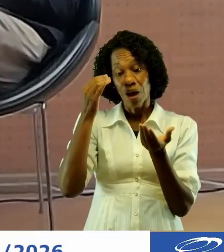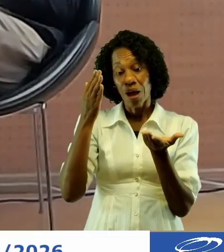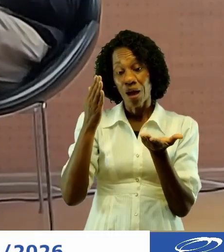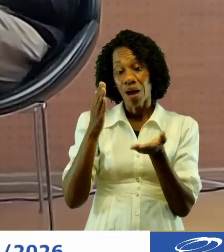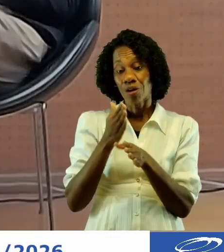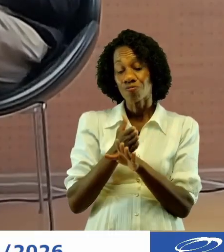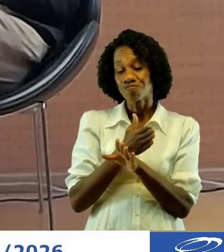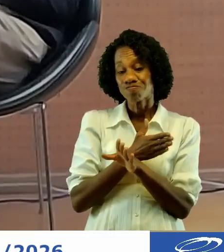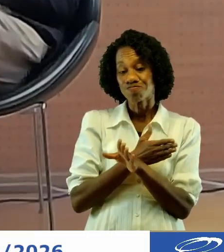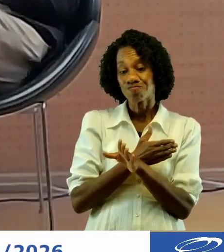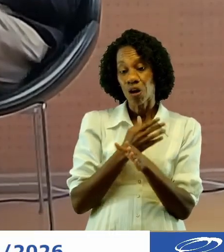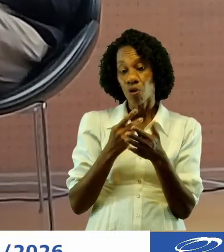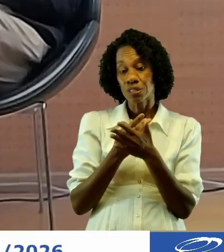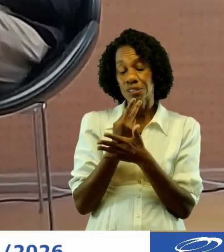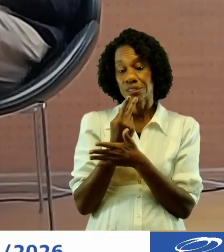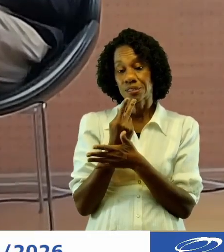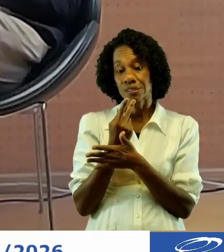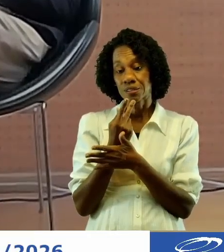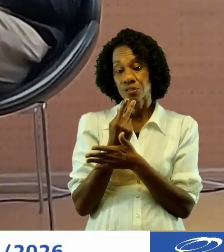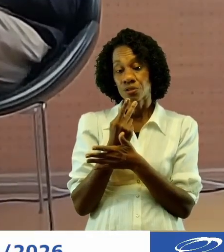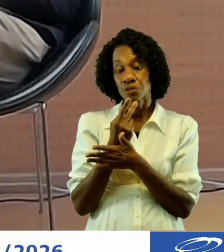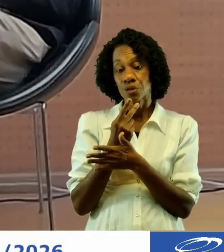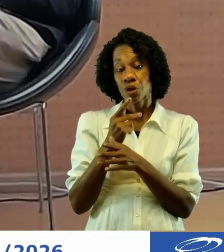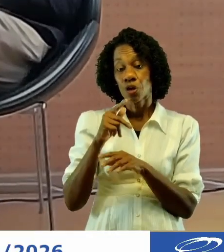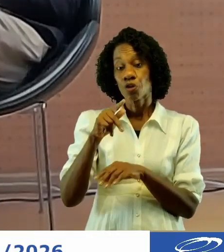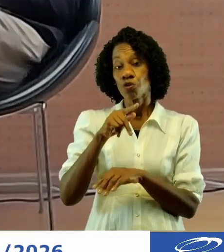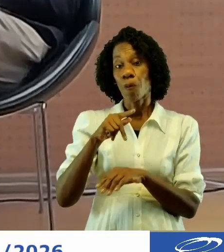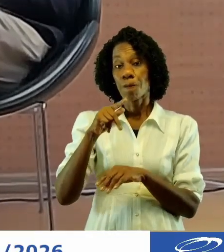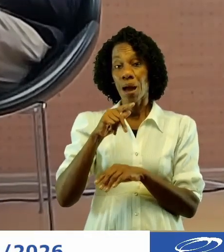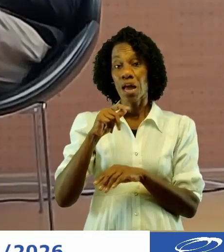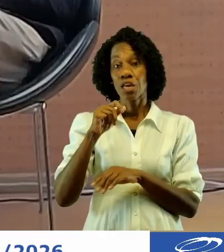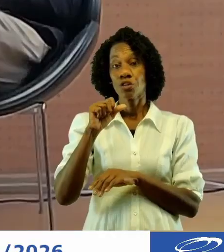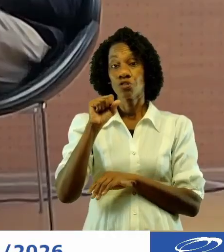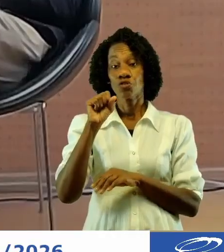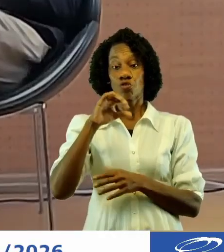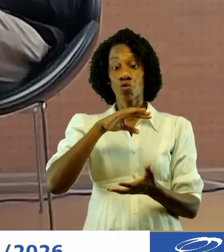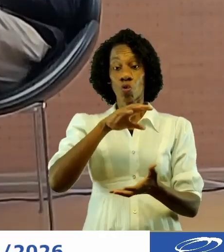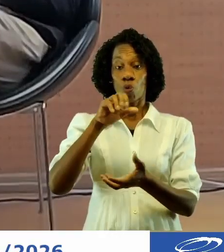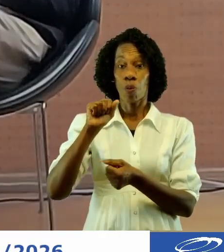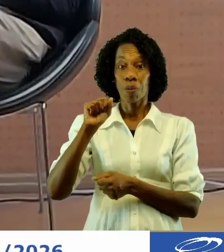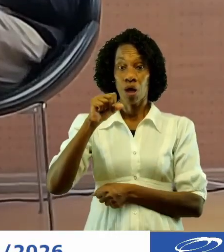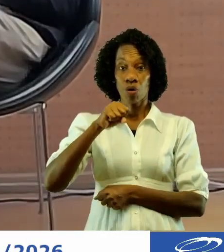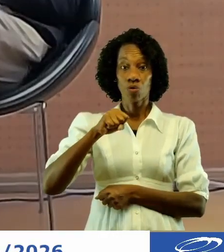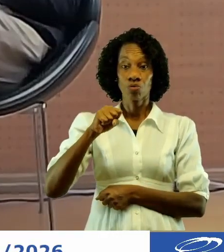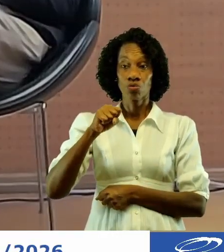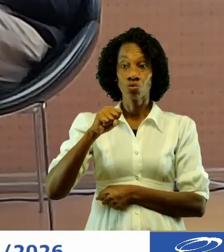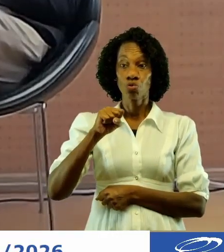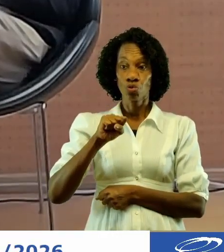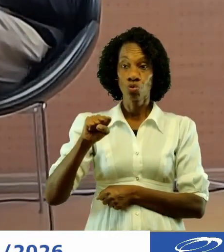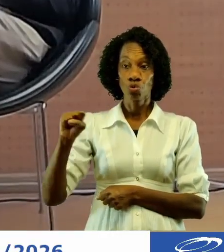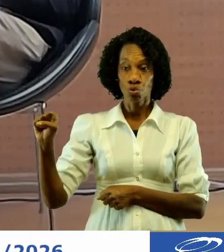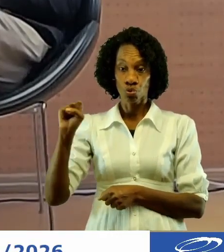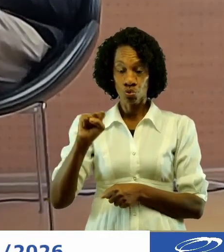que os países do sul global, que tem muito mais infecção associada à fratura, tem uma